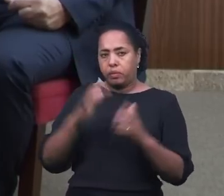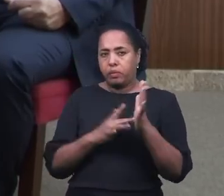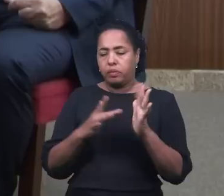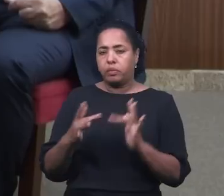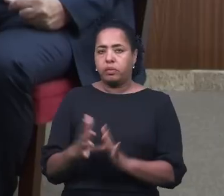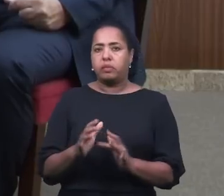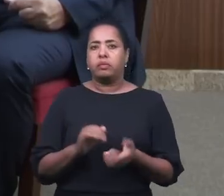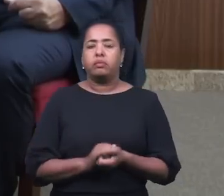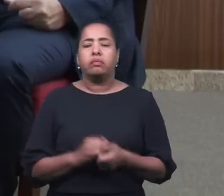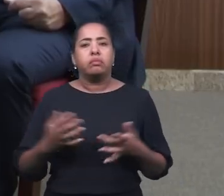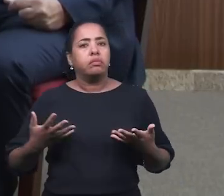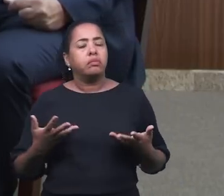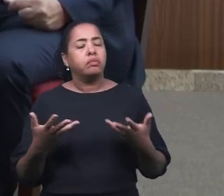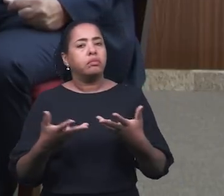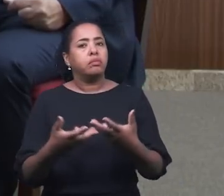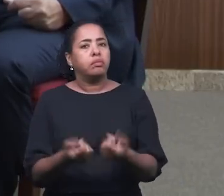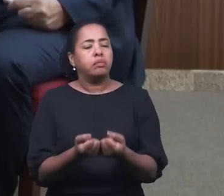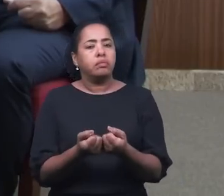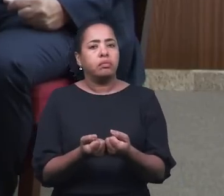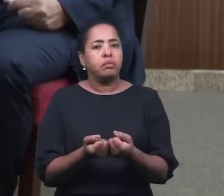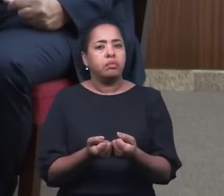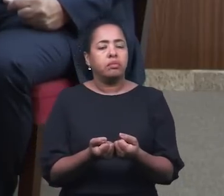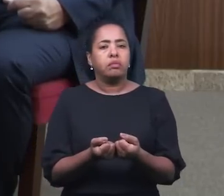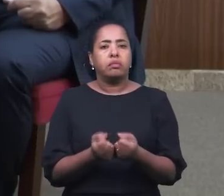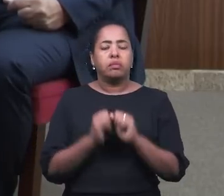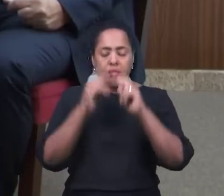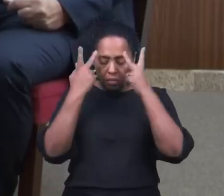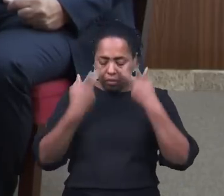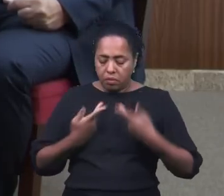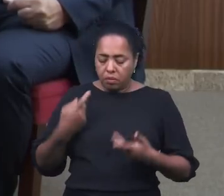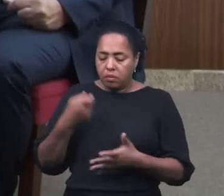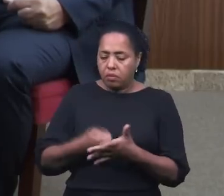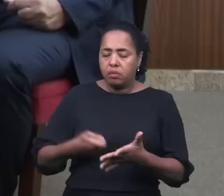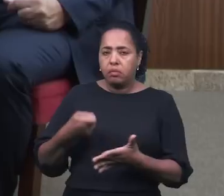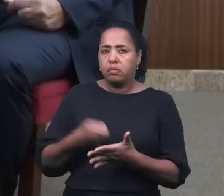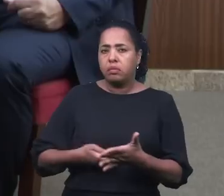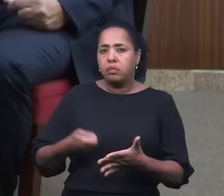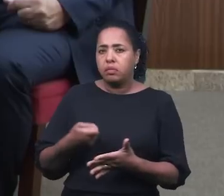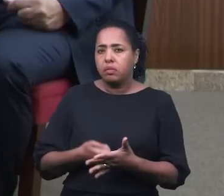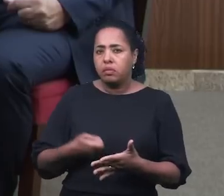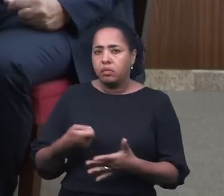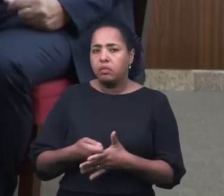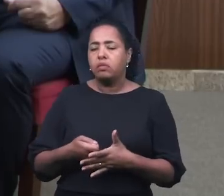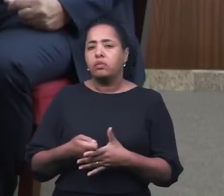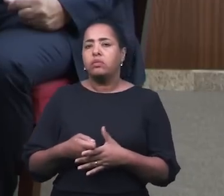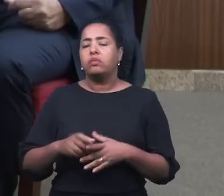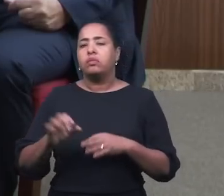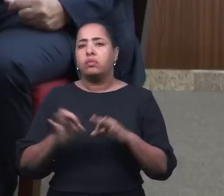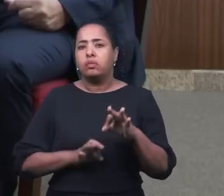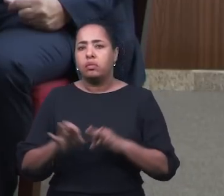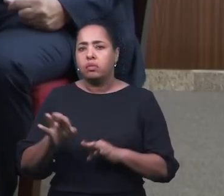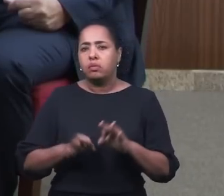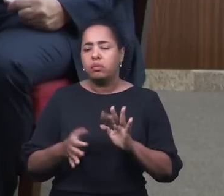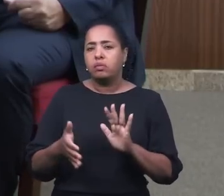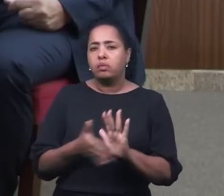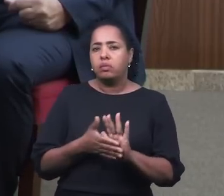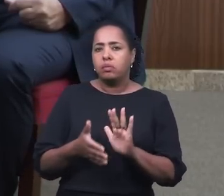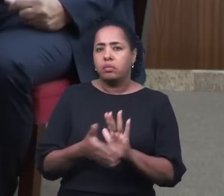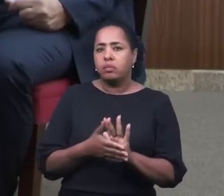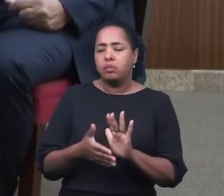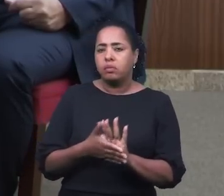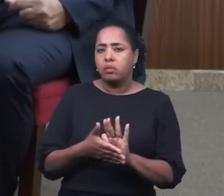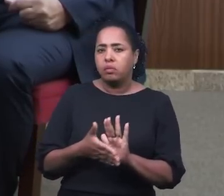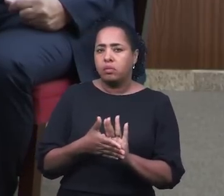Jesus. Vejam que coisa maravilhosa, né? O homem luta uma vida inteira para realizar um projeto que, diante